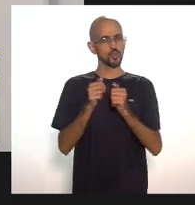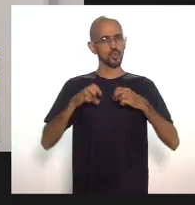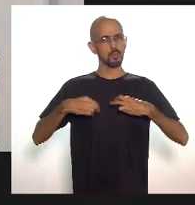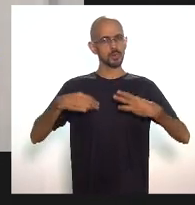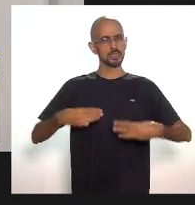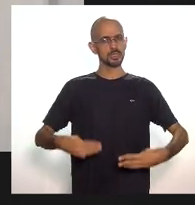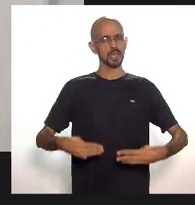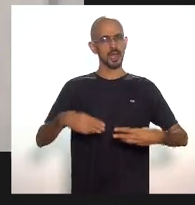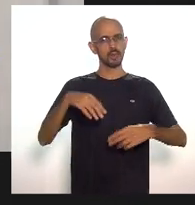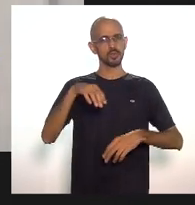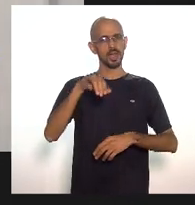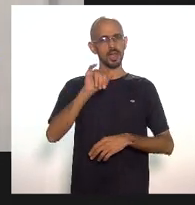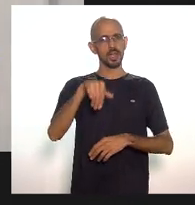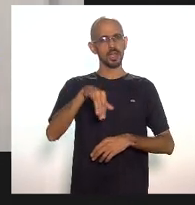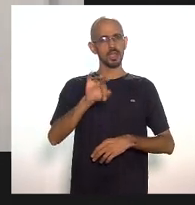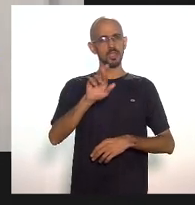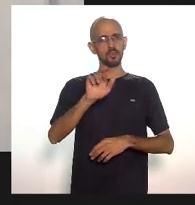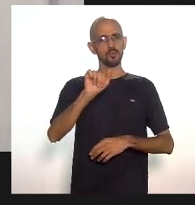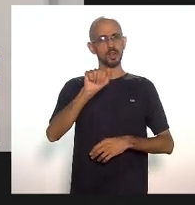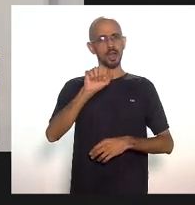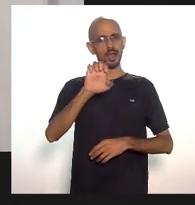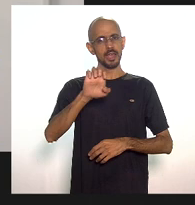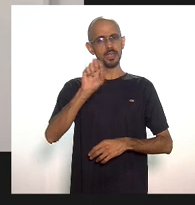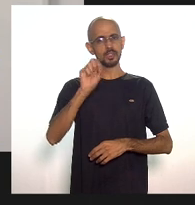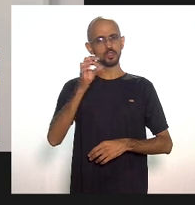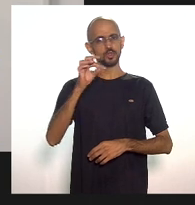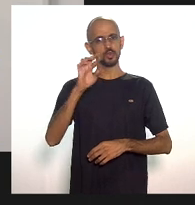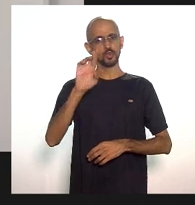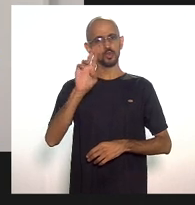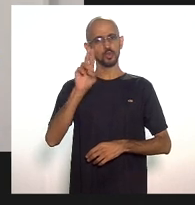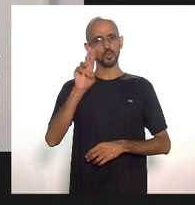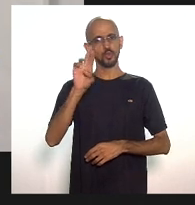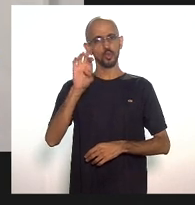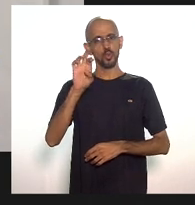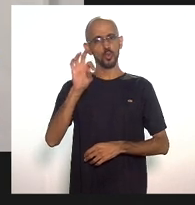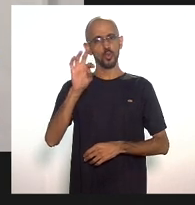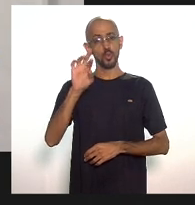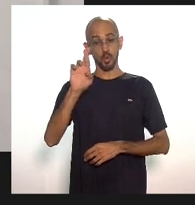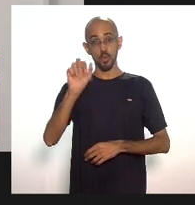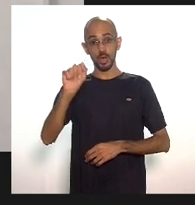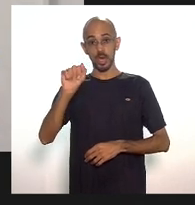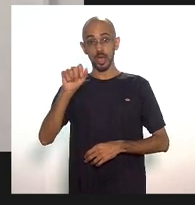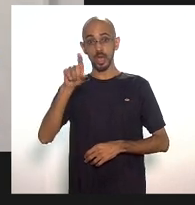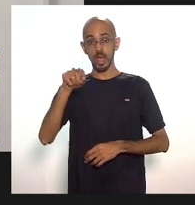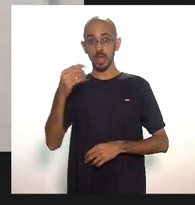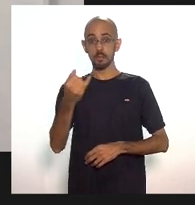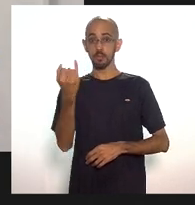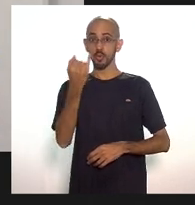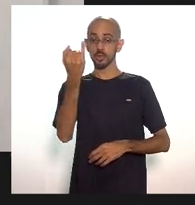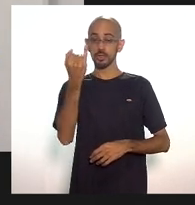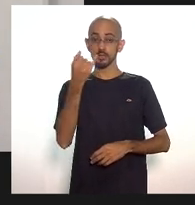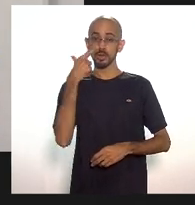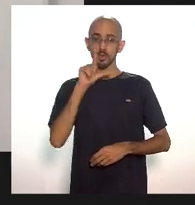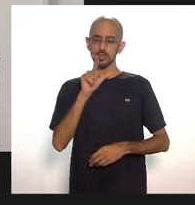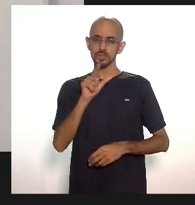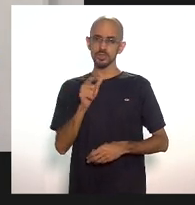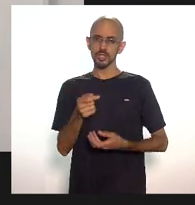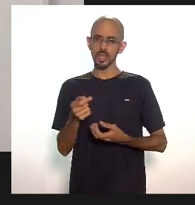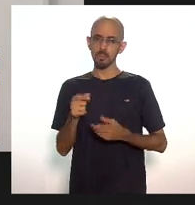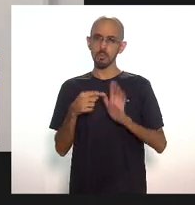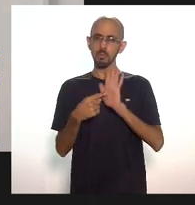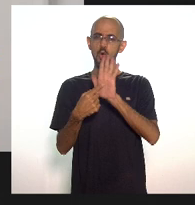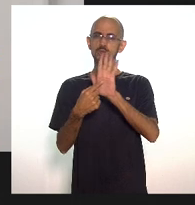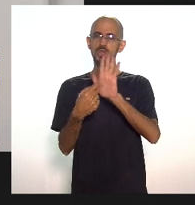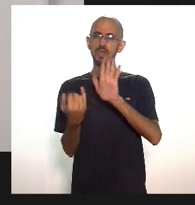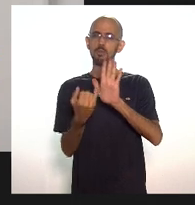da Infraestrutura é fundamental para que a gente possa, inclusive, sensibilizar nessa questão do PL